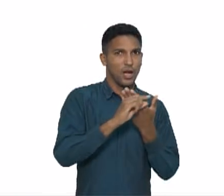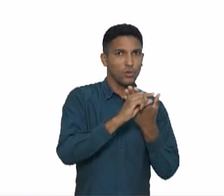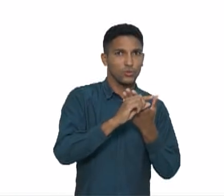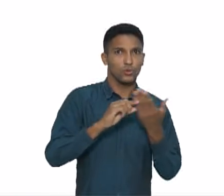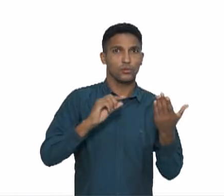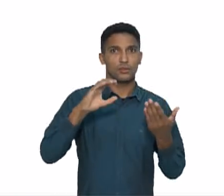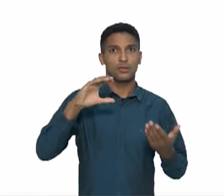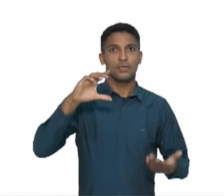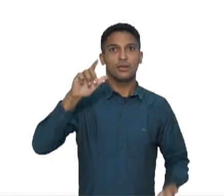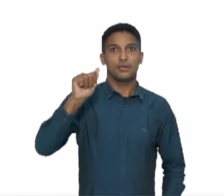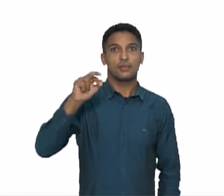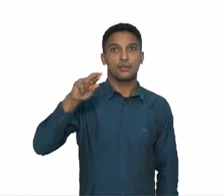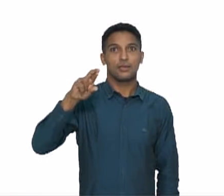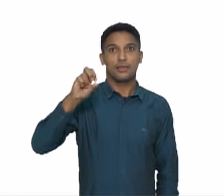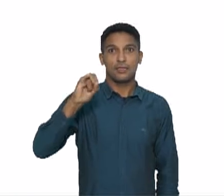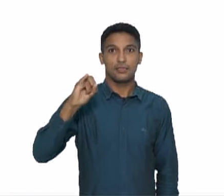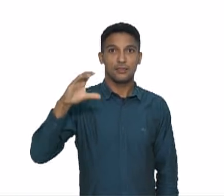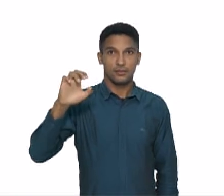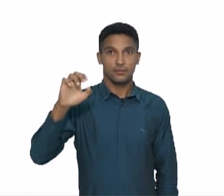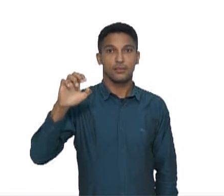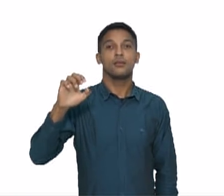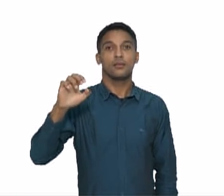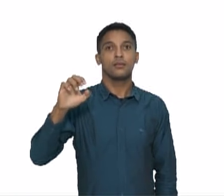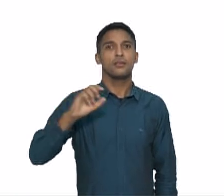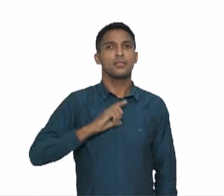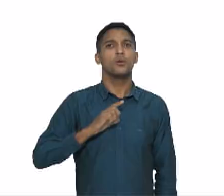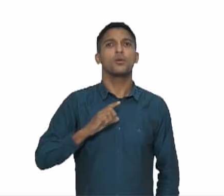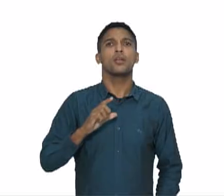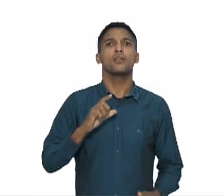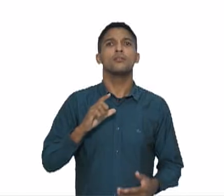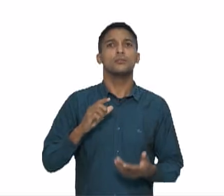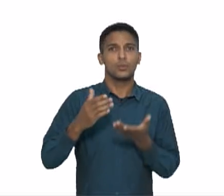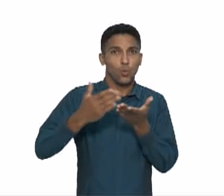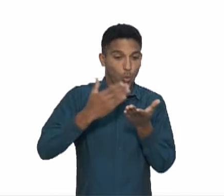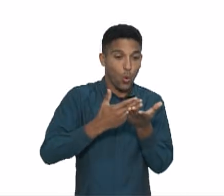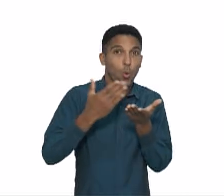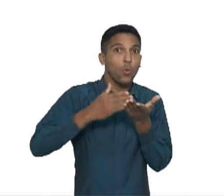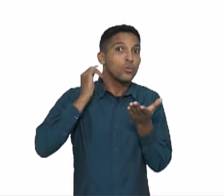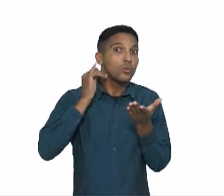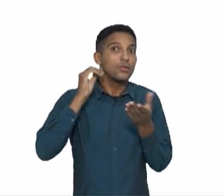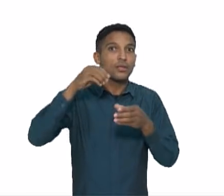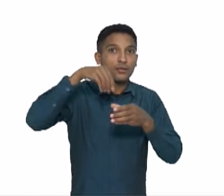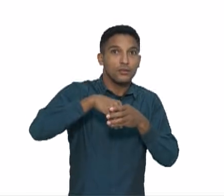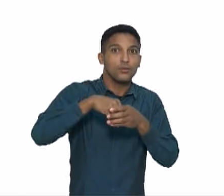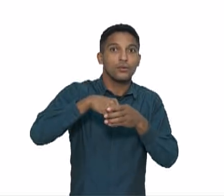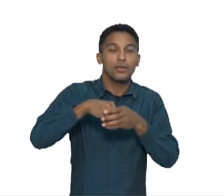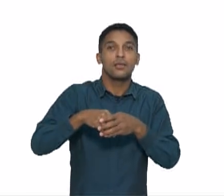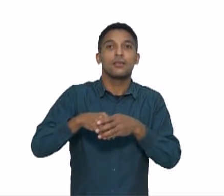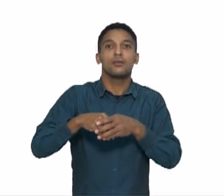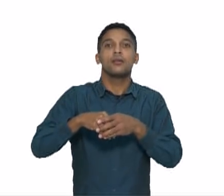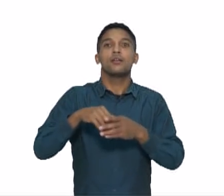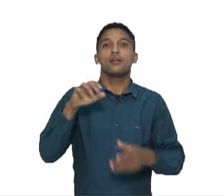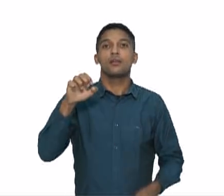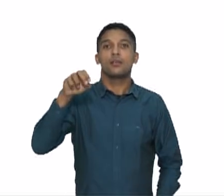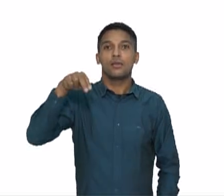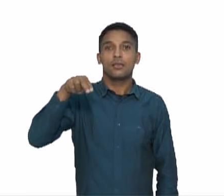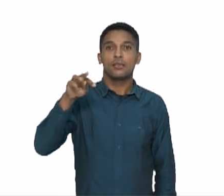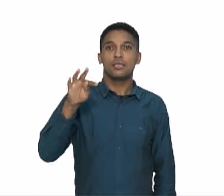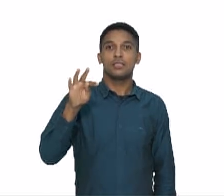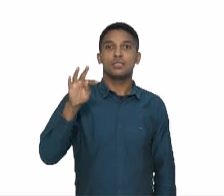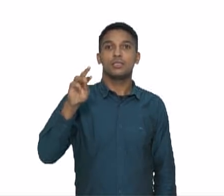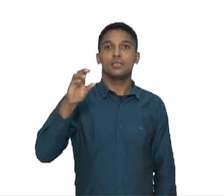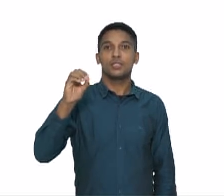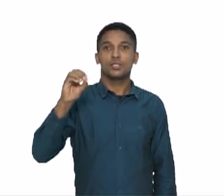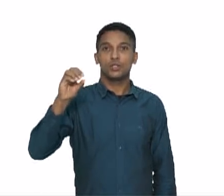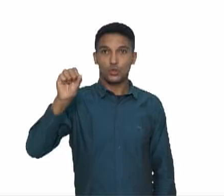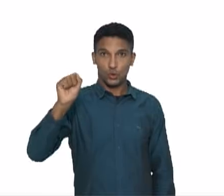presença da introspecção psicológica, da epifania, no momento efêmero em que uma determinada situação